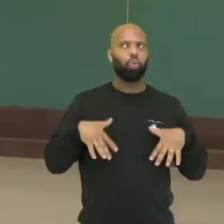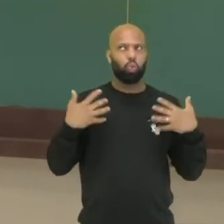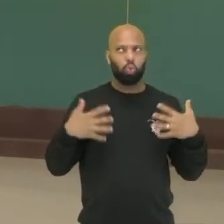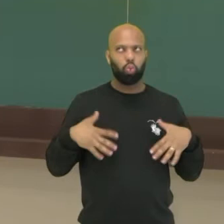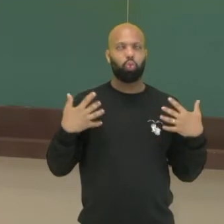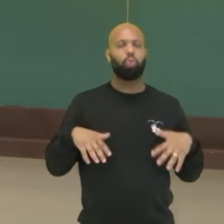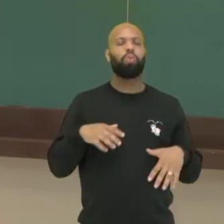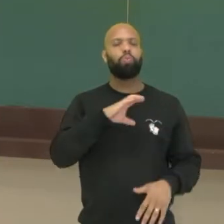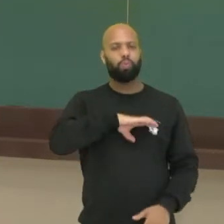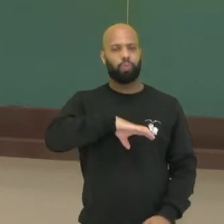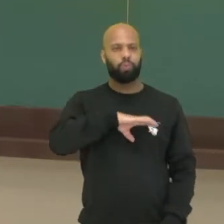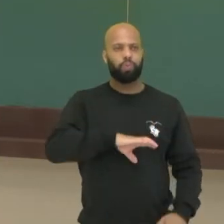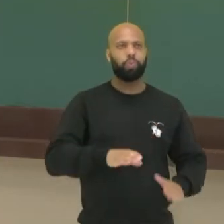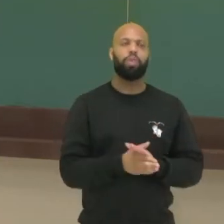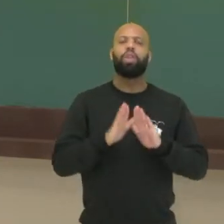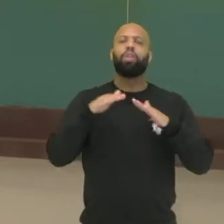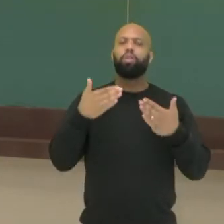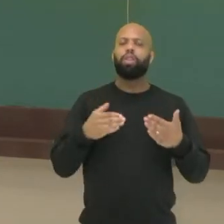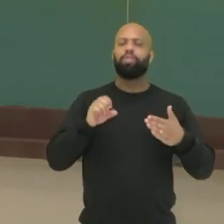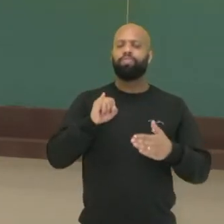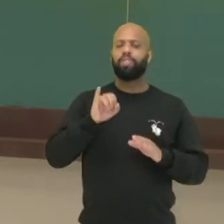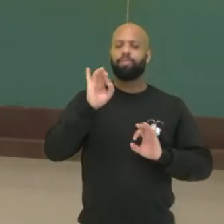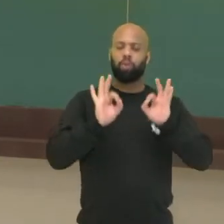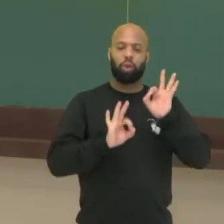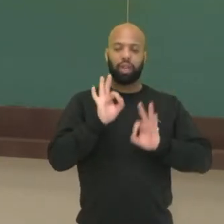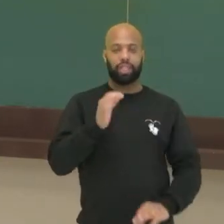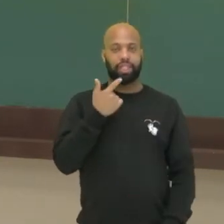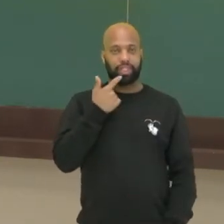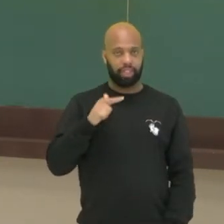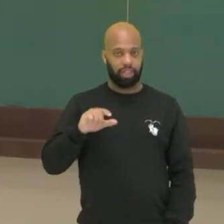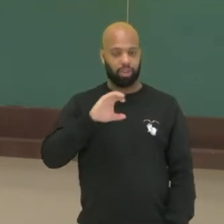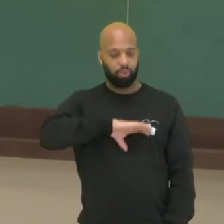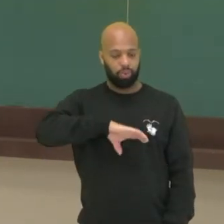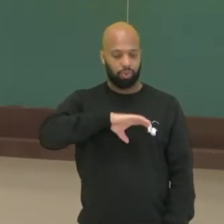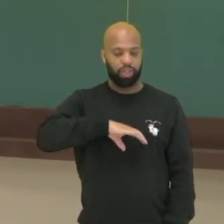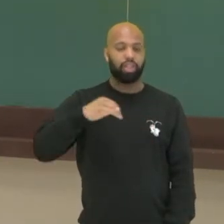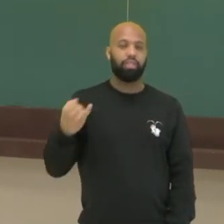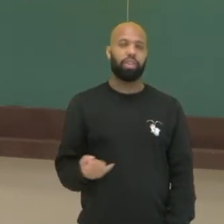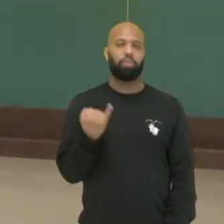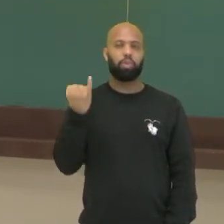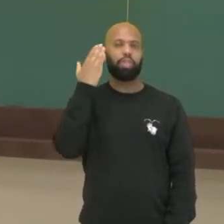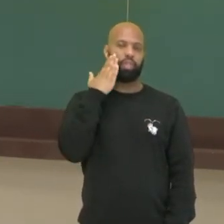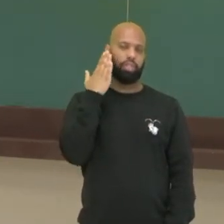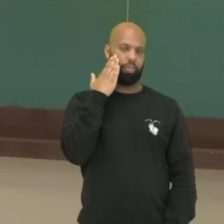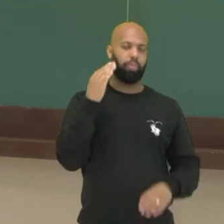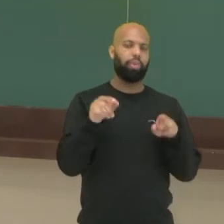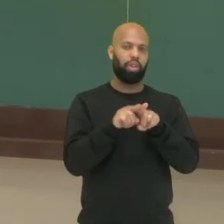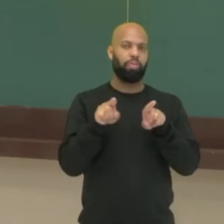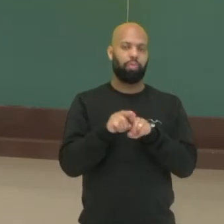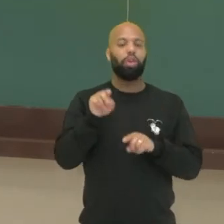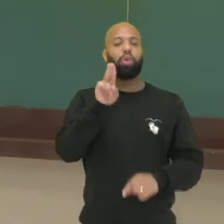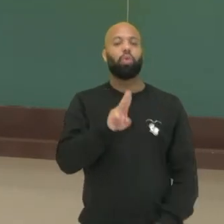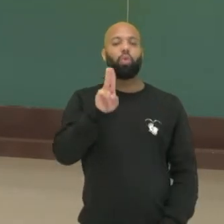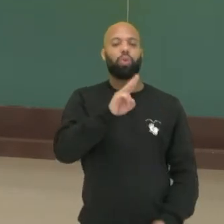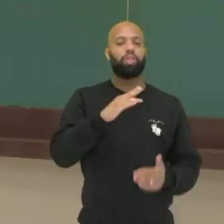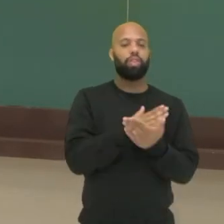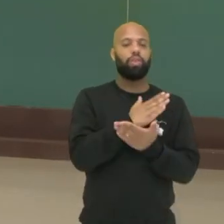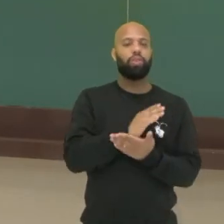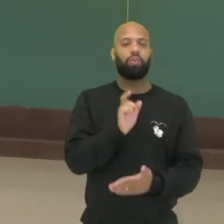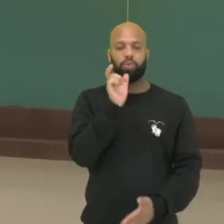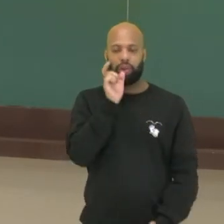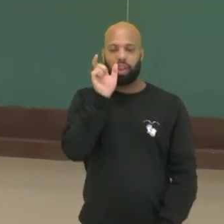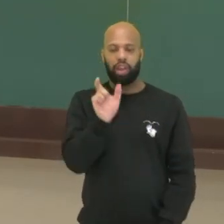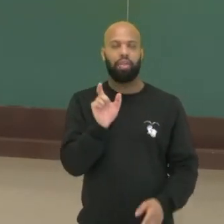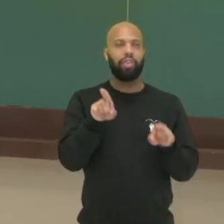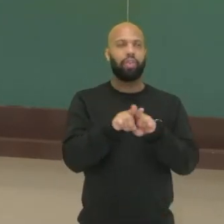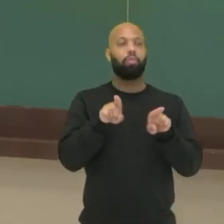quando a gente pensa nela, organiza a nossa língua, é importante saber utilizar algumas palavras,